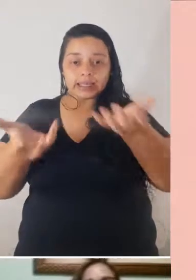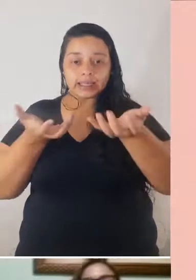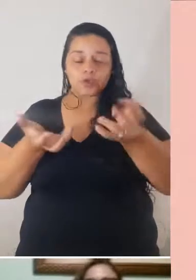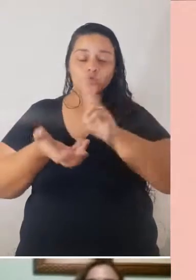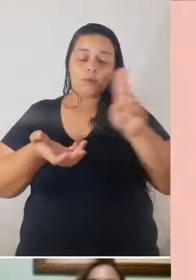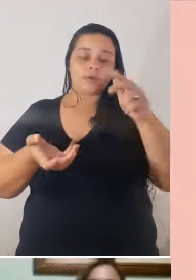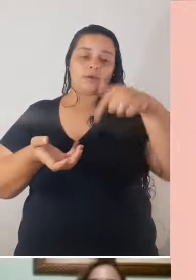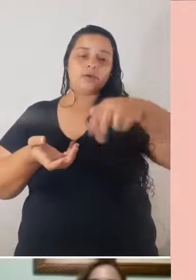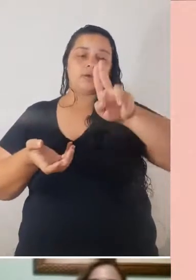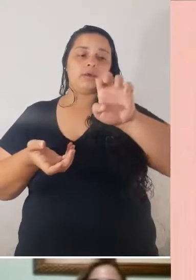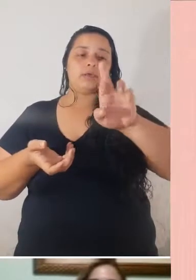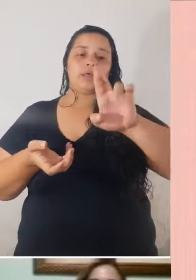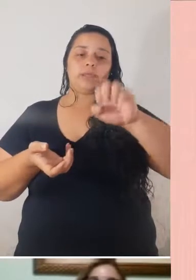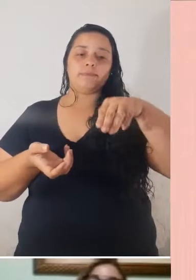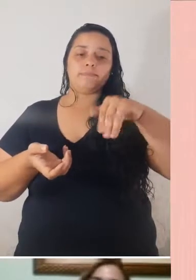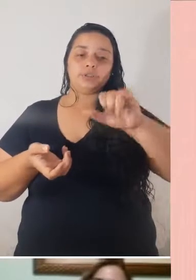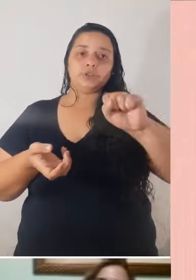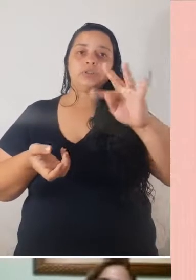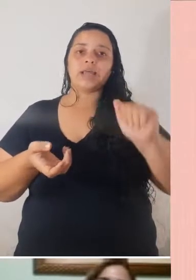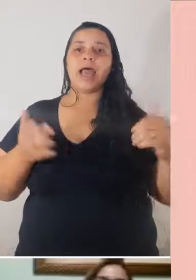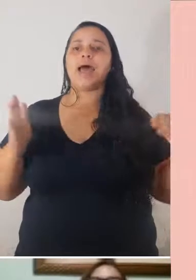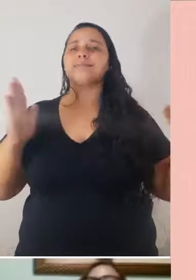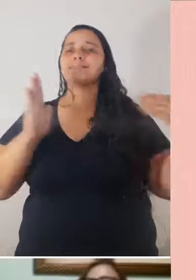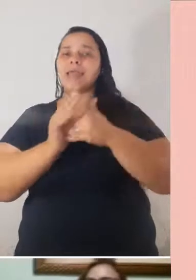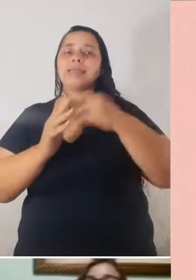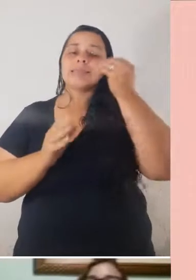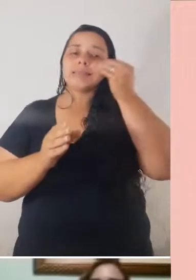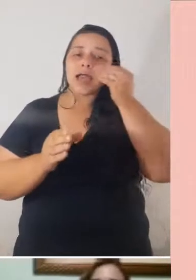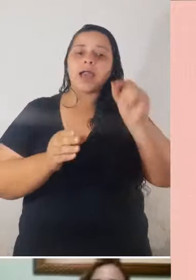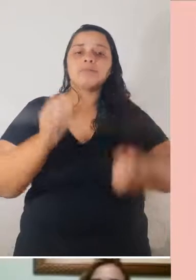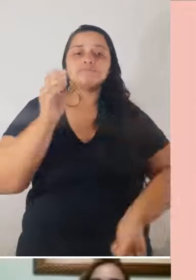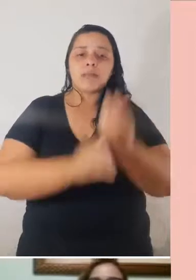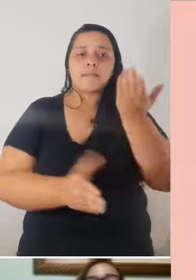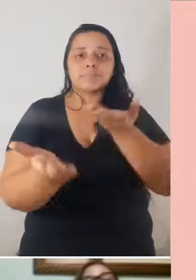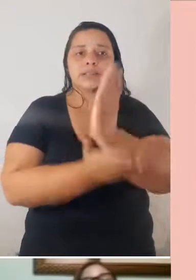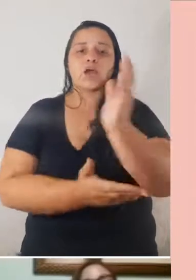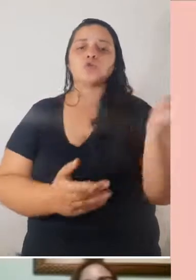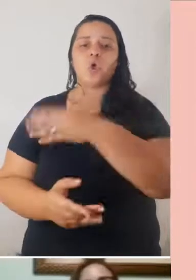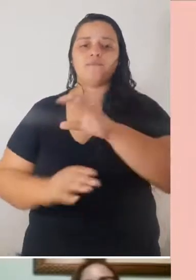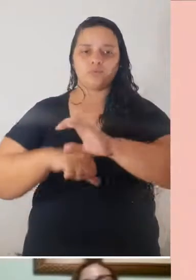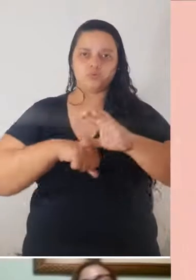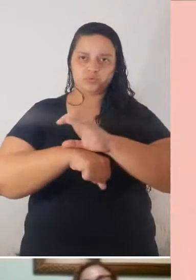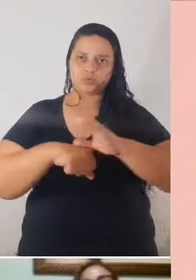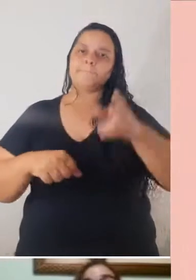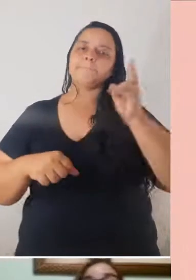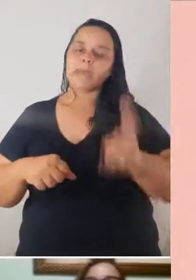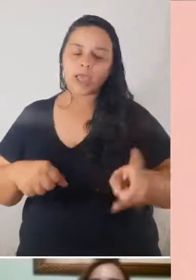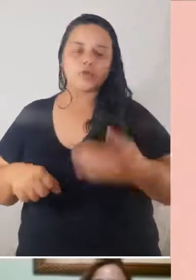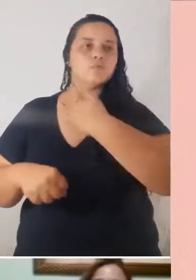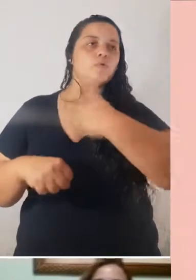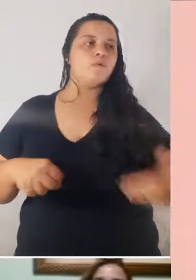poder até a aprovação de uma nova Constituição. Mas o fato é que, apesar dessa campanha, o governo Vargas já